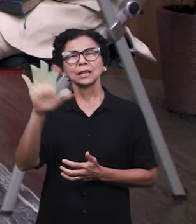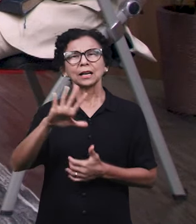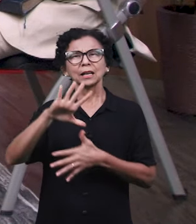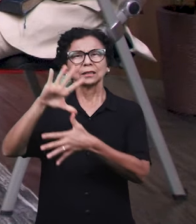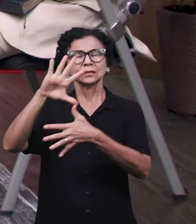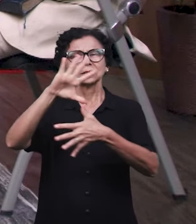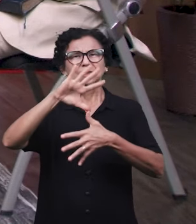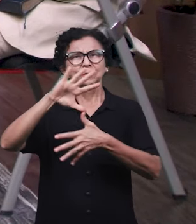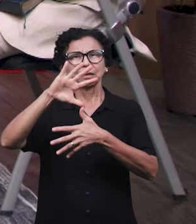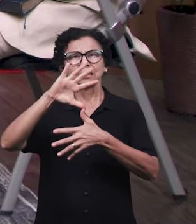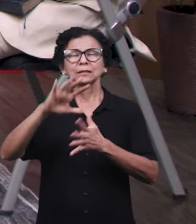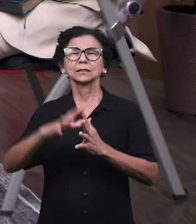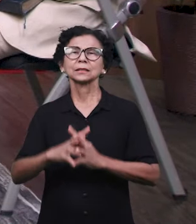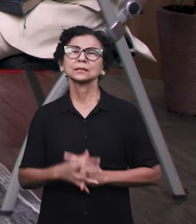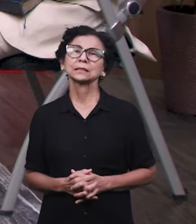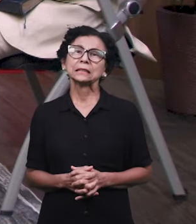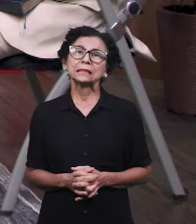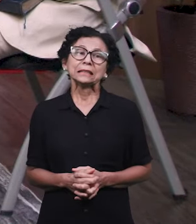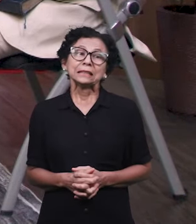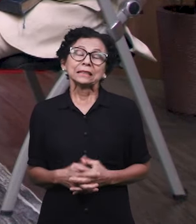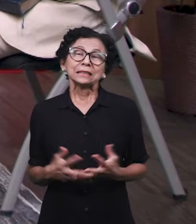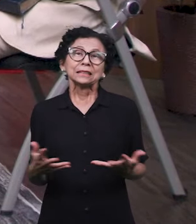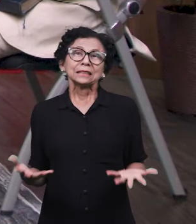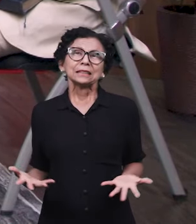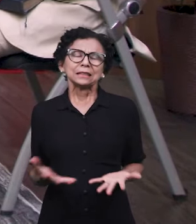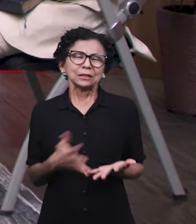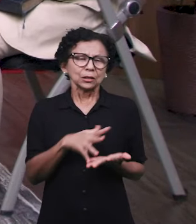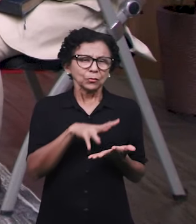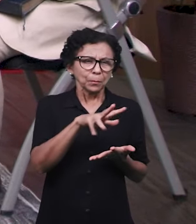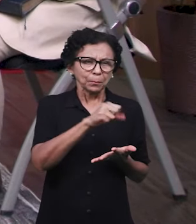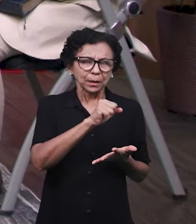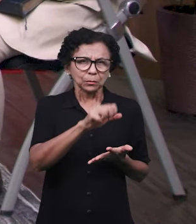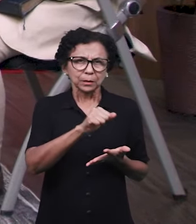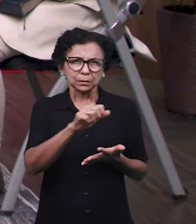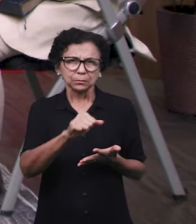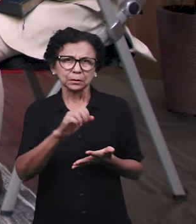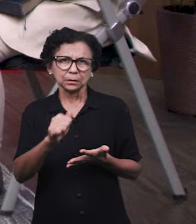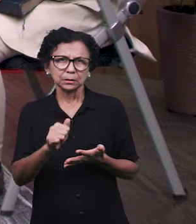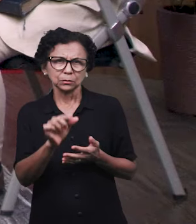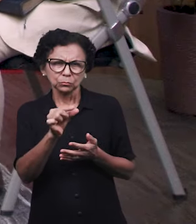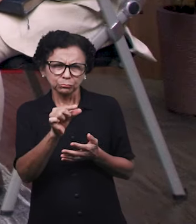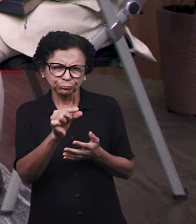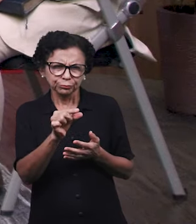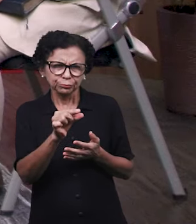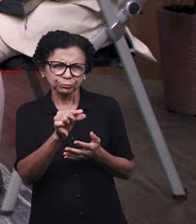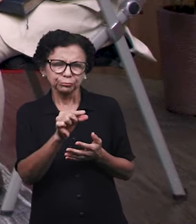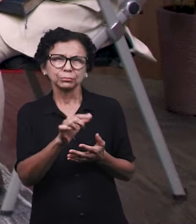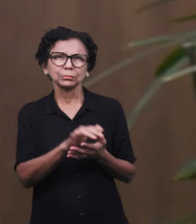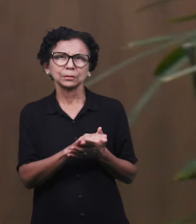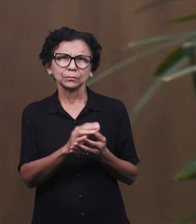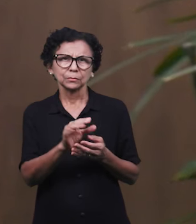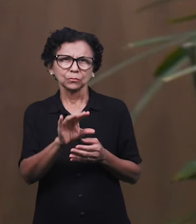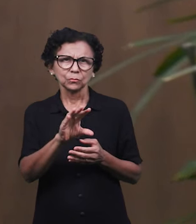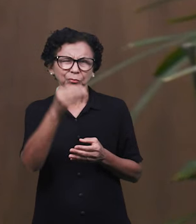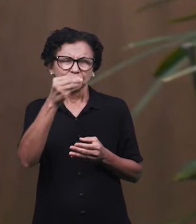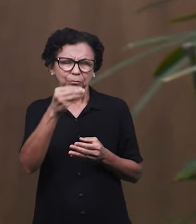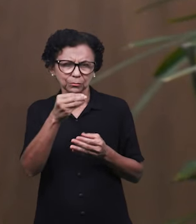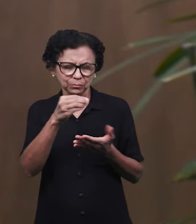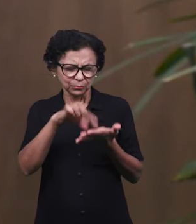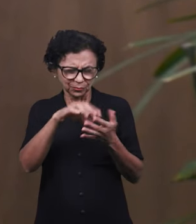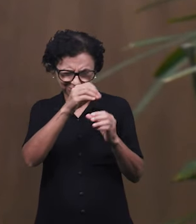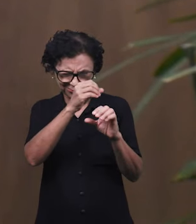eram parentes, eram pessoas completamente, famílias completamente, né? Diferentes, eram aleatórias. Então, o que ela fez? Ela fez